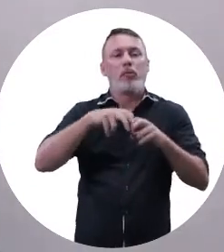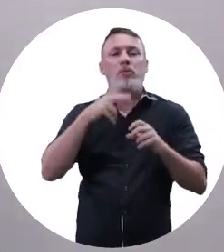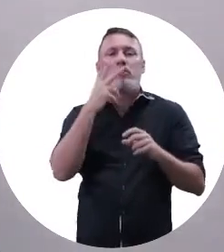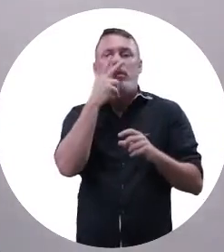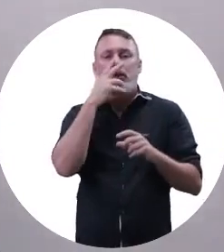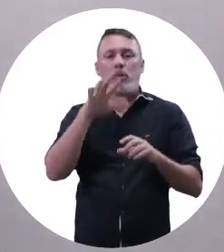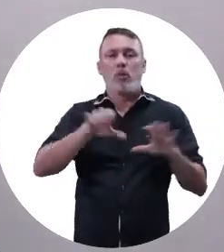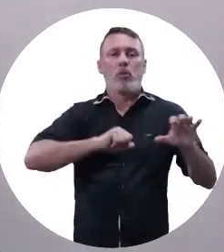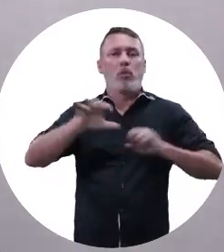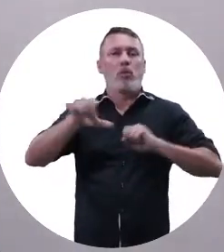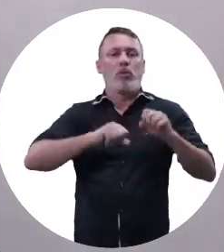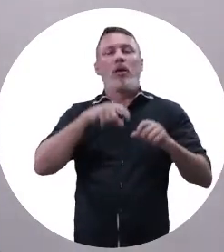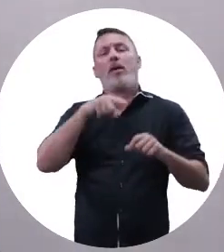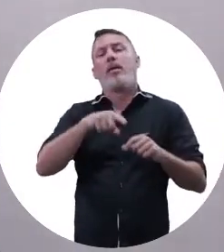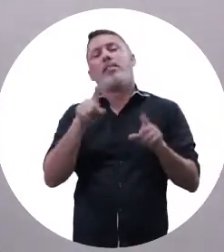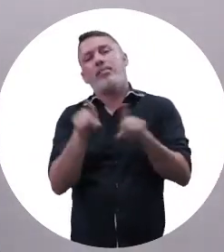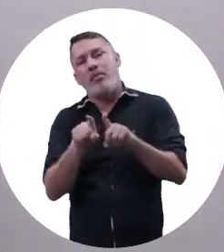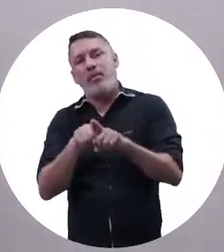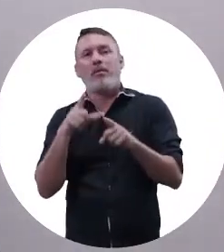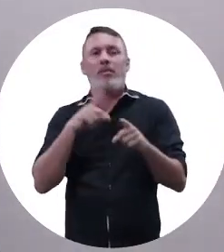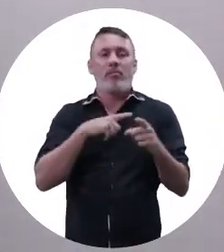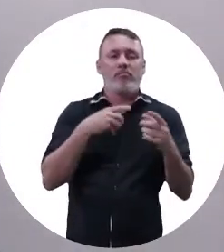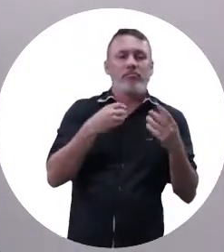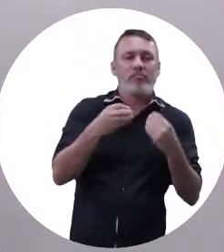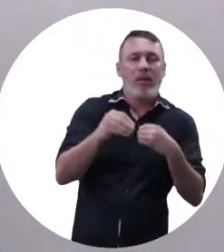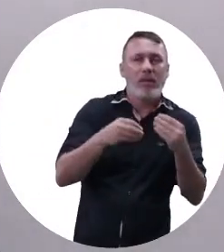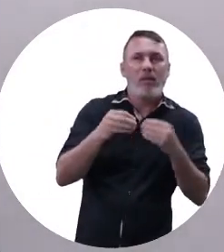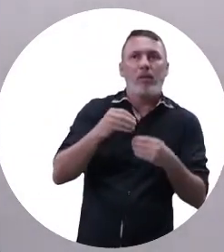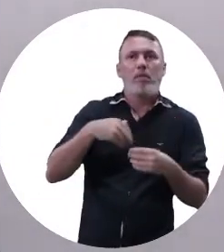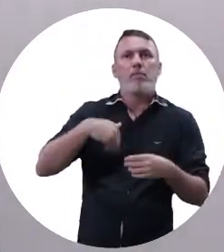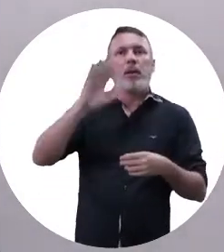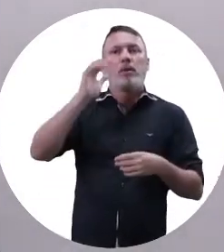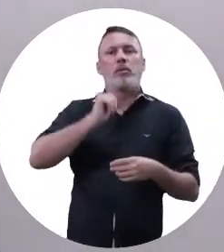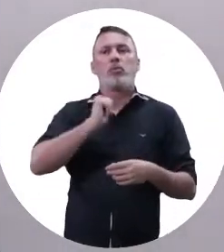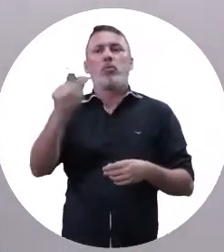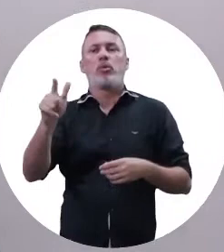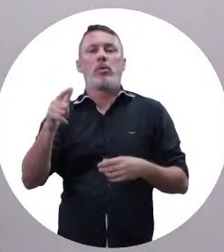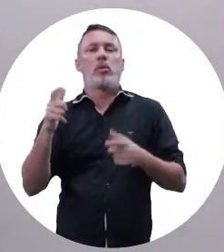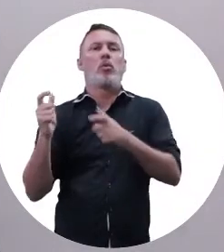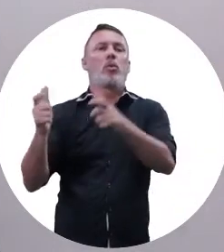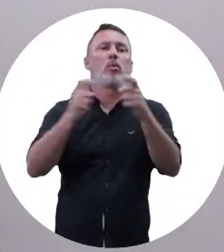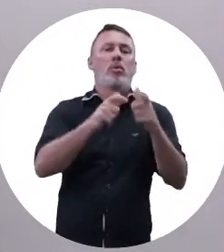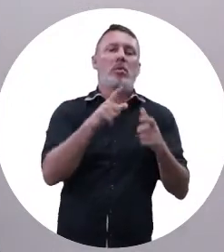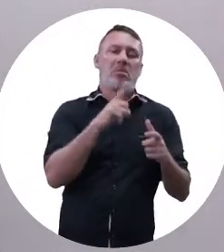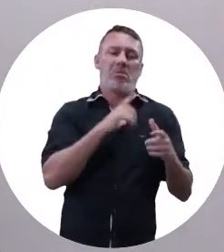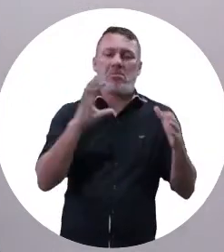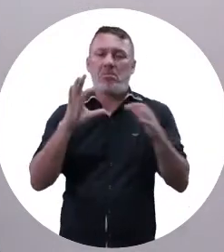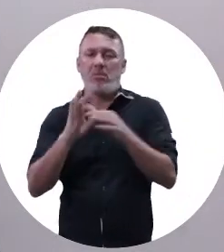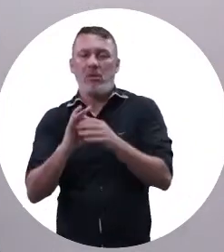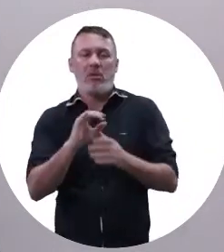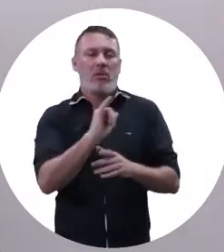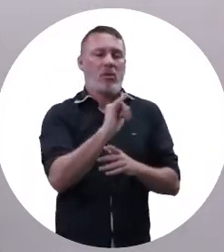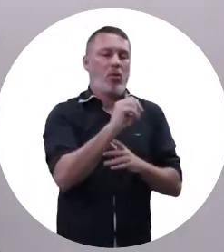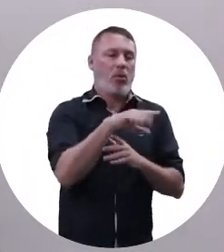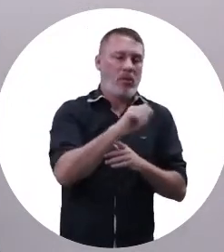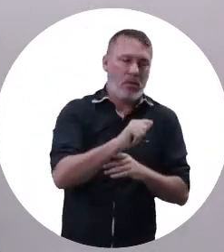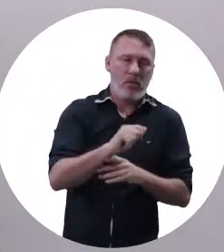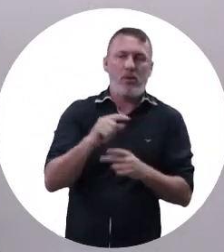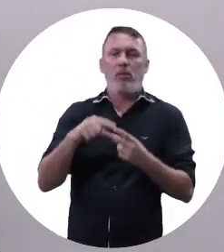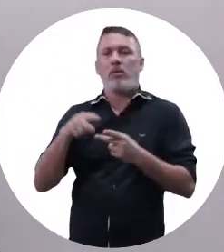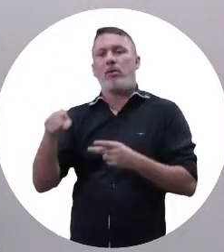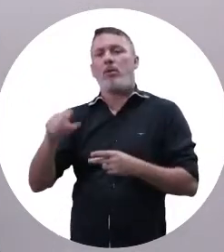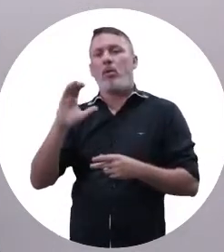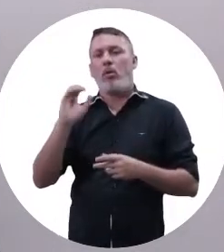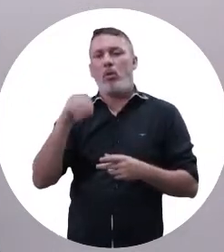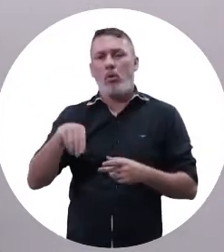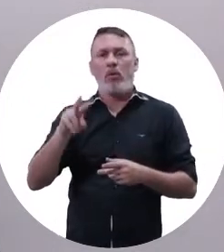também o metal seja muito mais maleável do que qualquer outra substância, seja ela ligação iônica, seja ela ligação